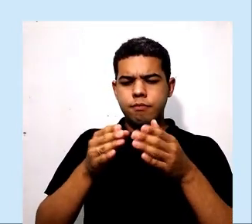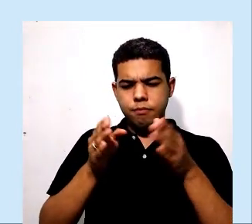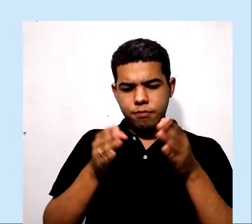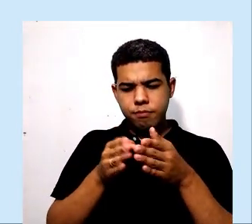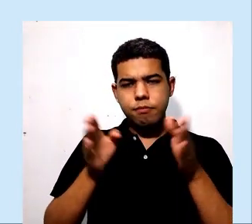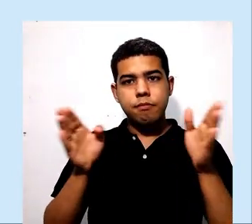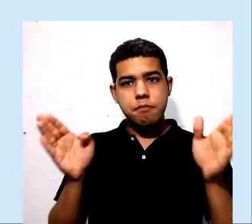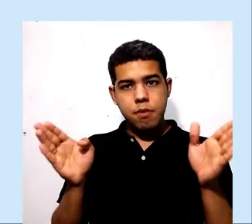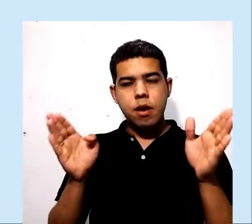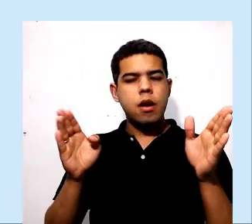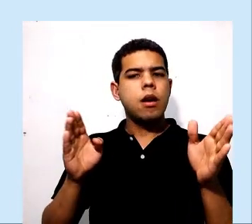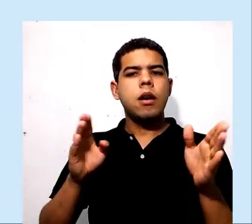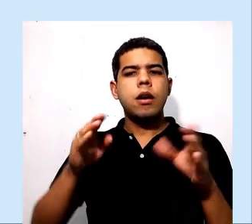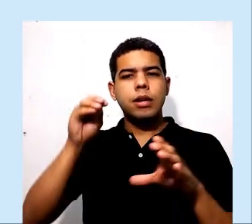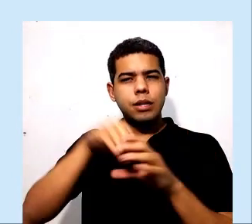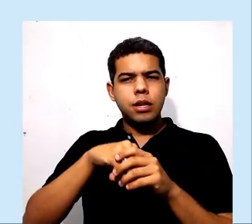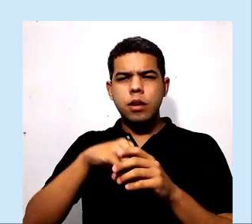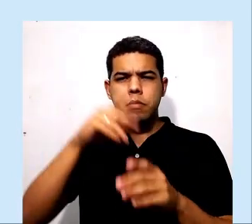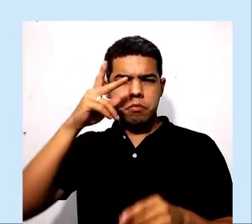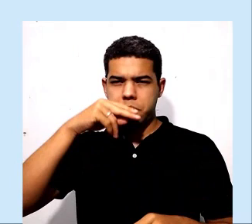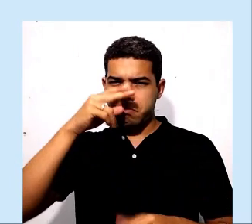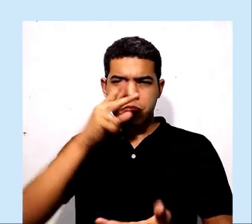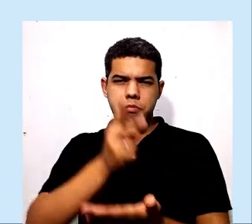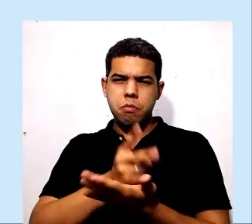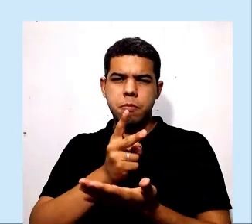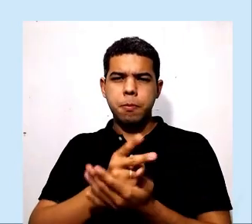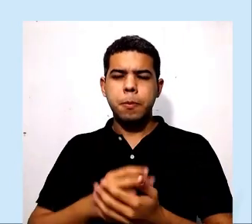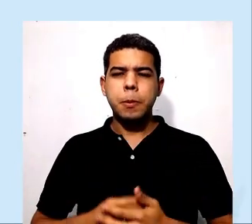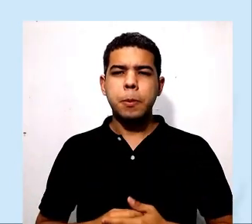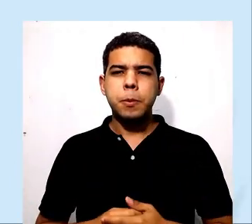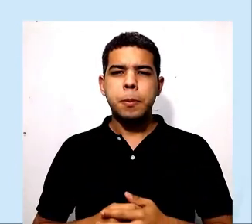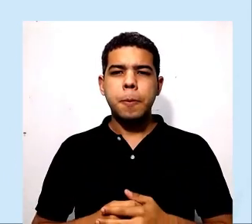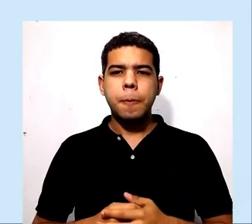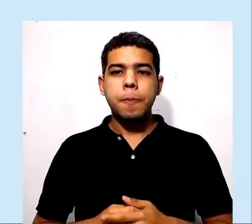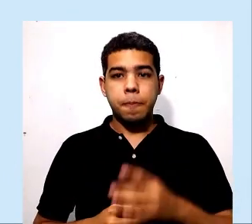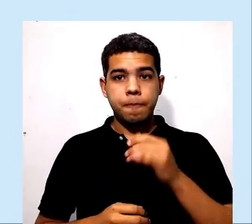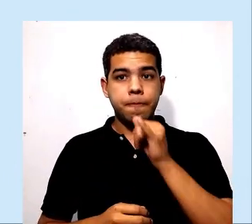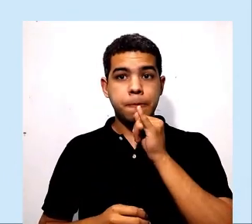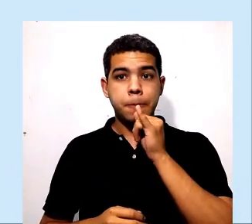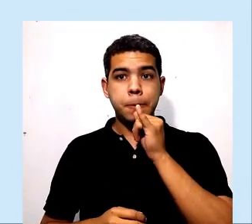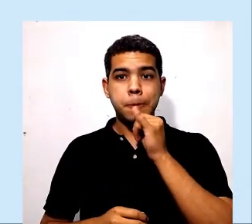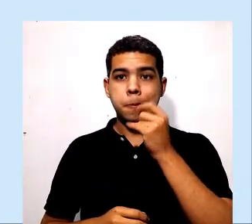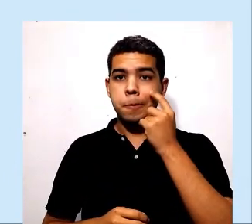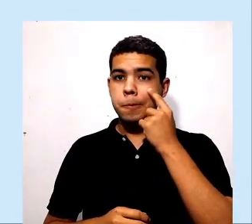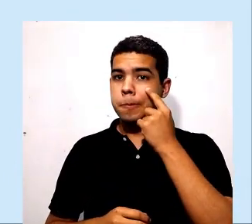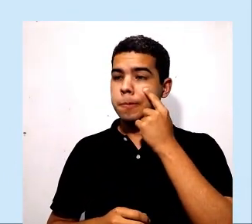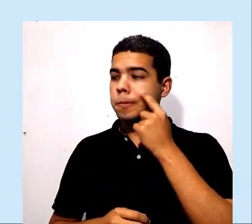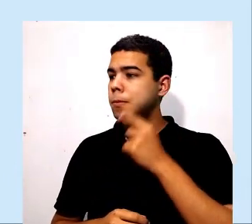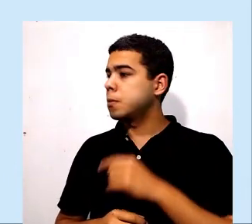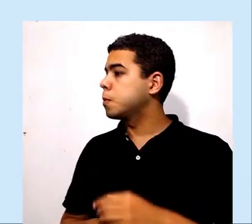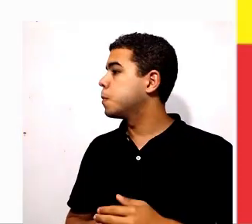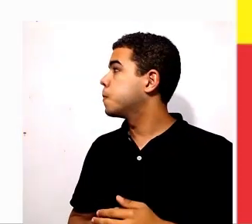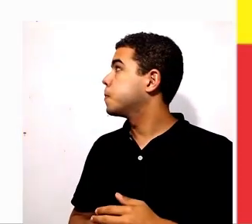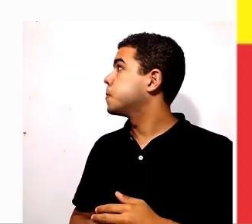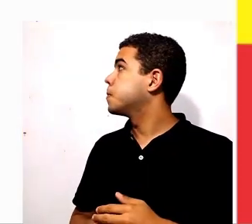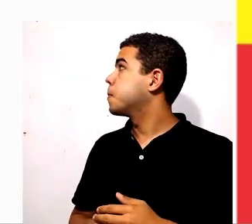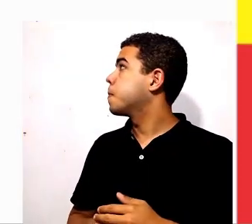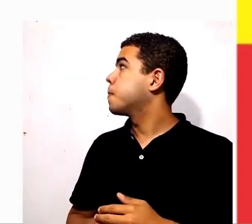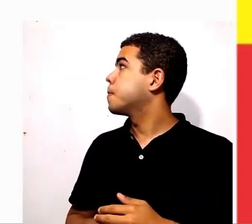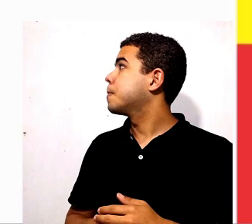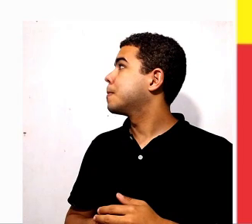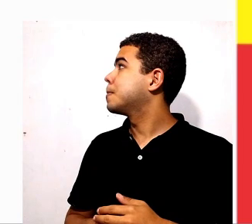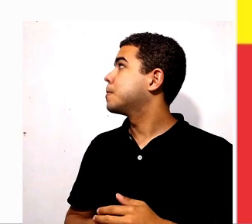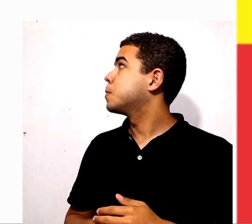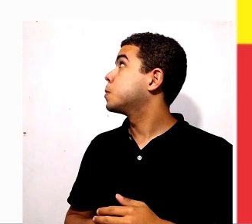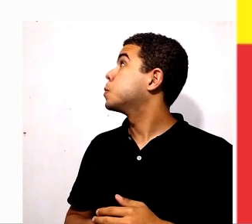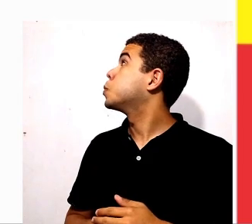de dentro, vai permanecer a mesma. Beleza? Então, veja aí na tela de vocês essa